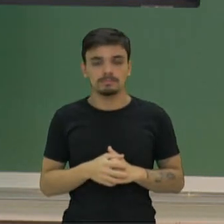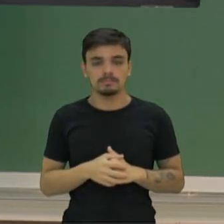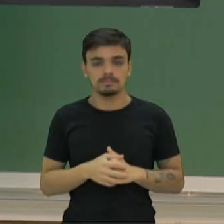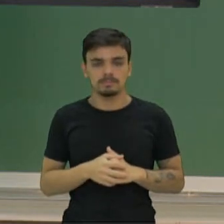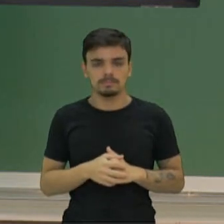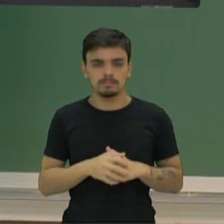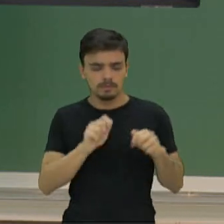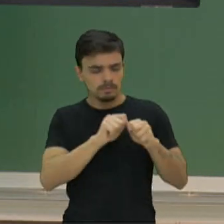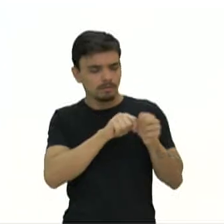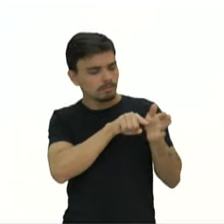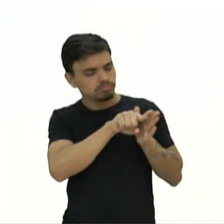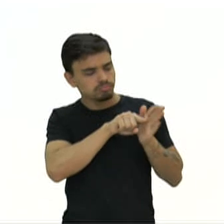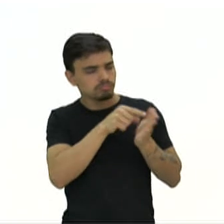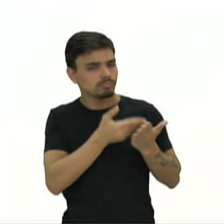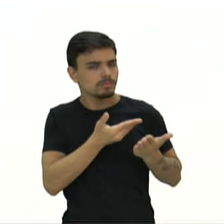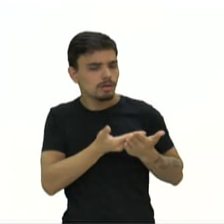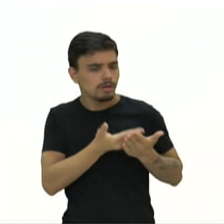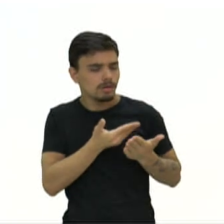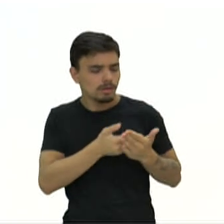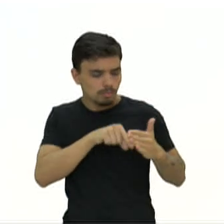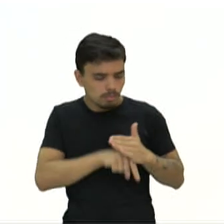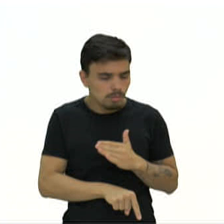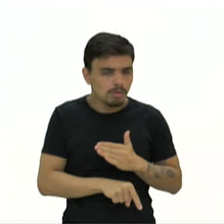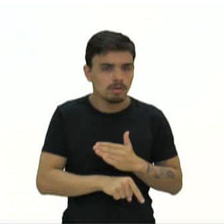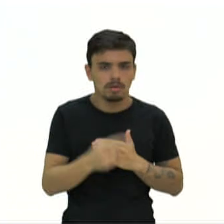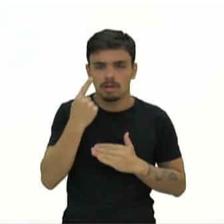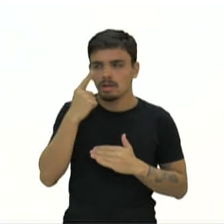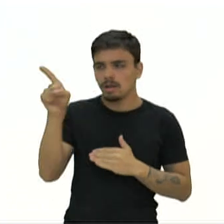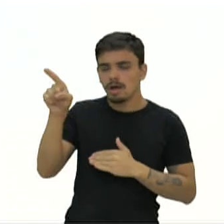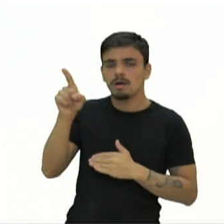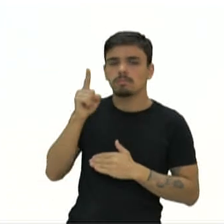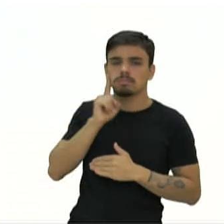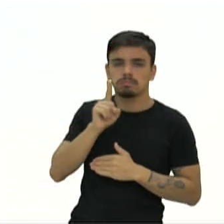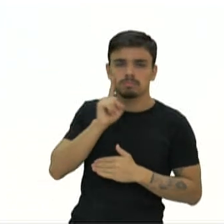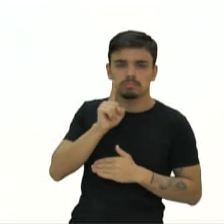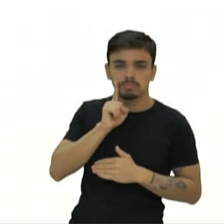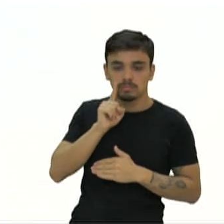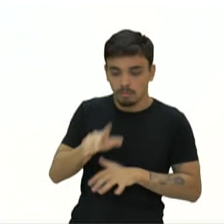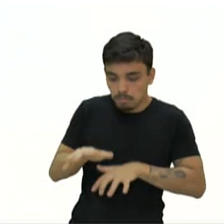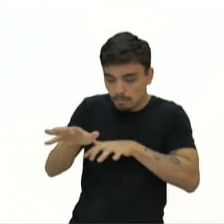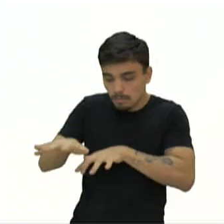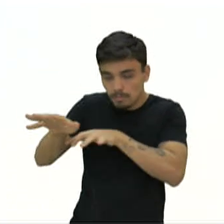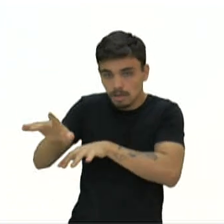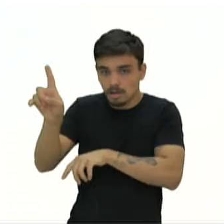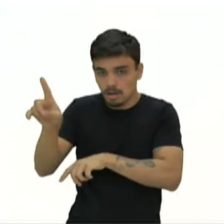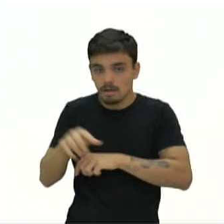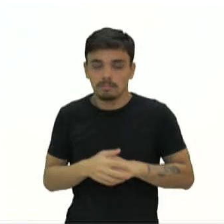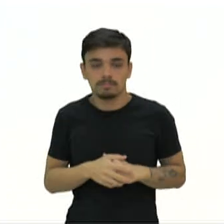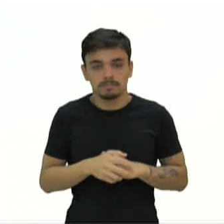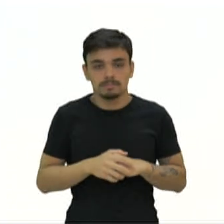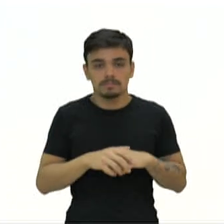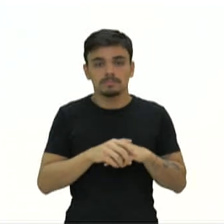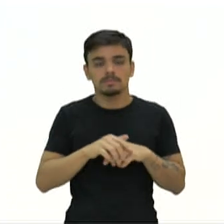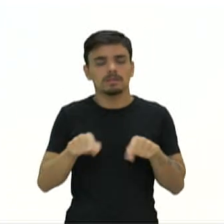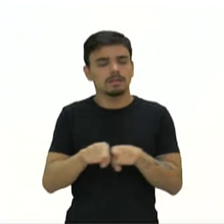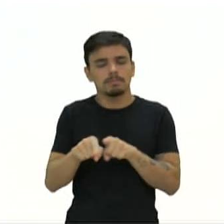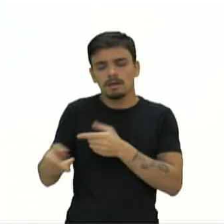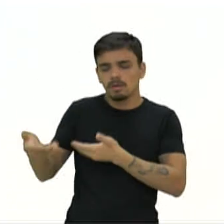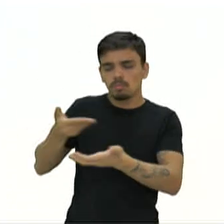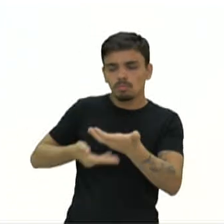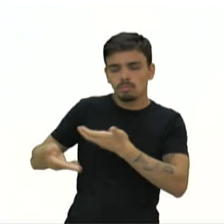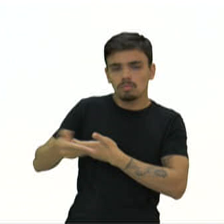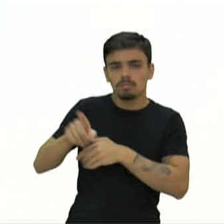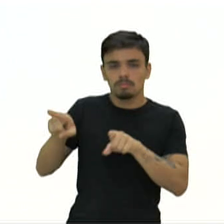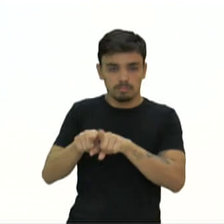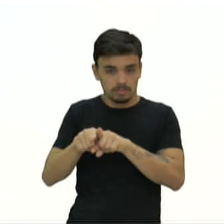feito um estudo, né, na Global Health nos Estados Unidos, no Reino Unido, e também foi corroborado isso nos